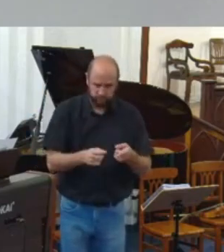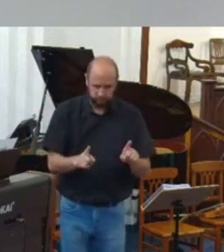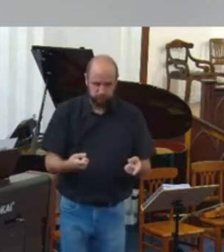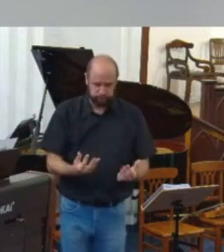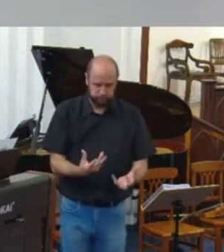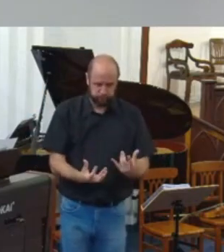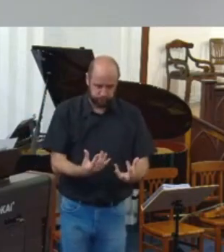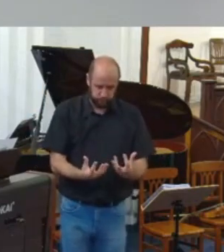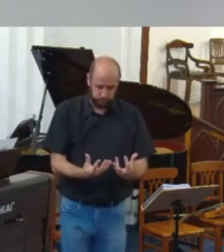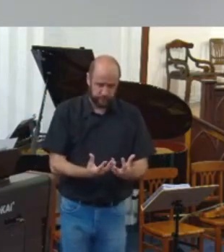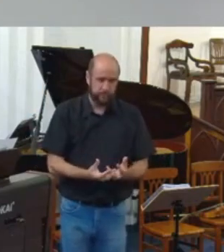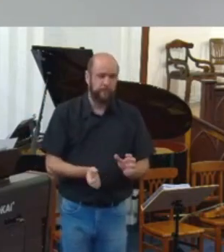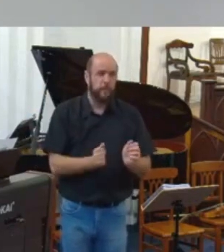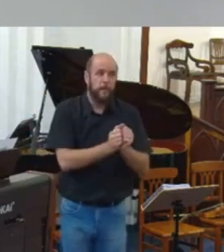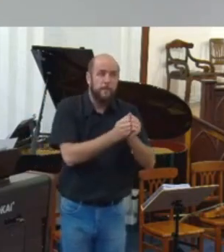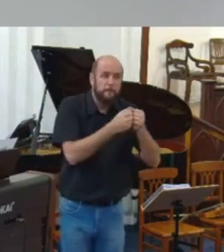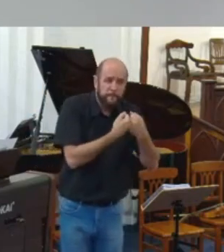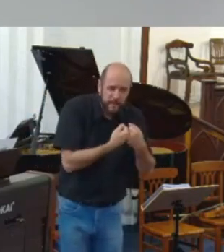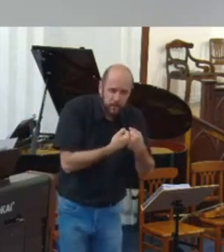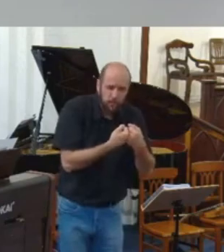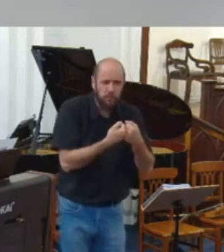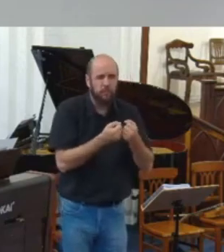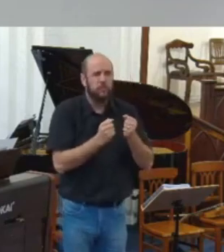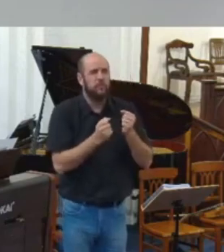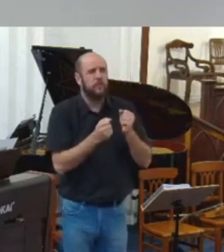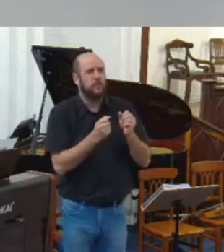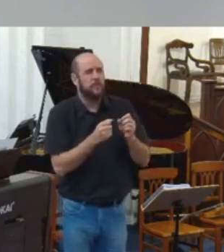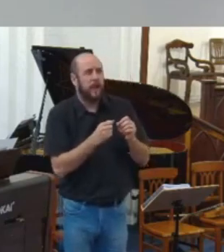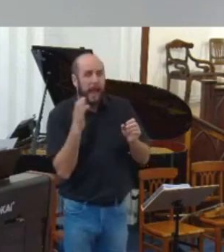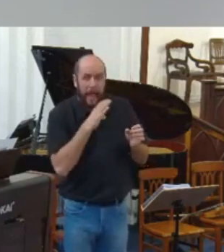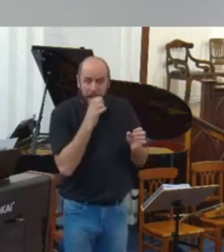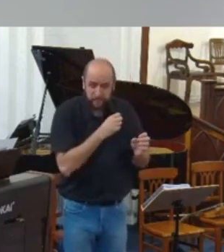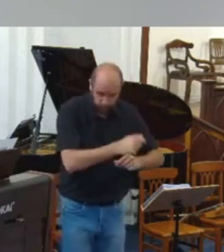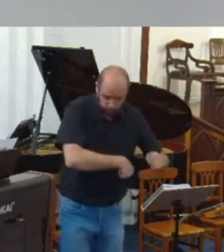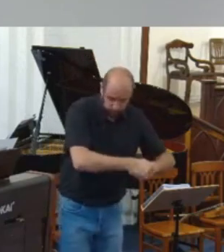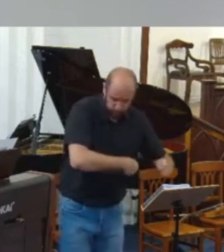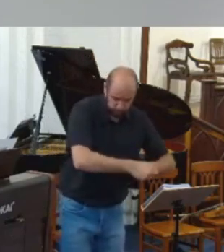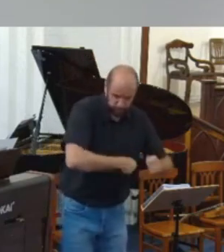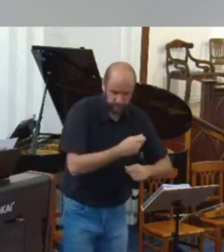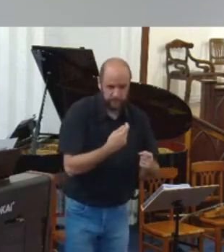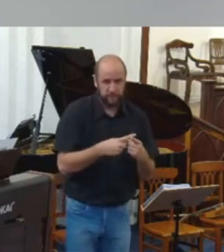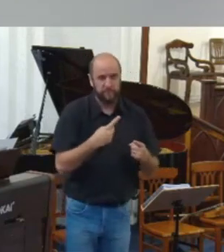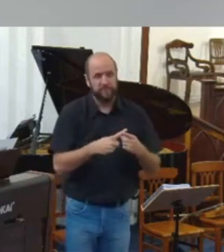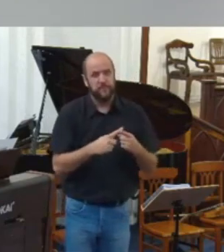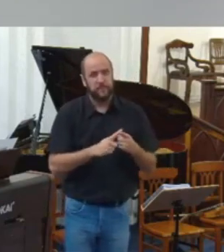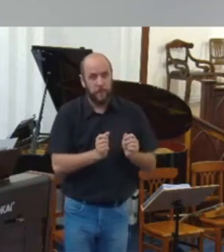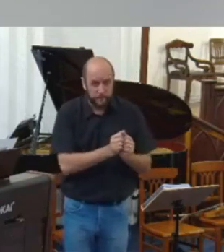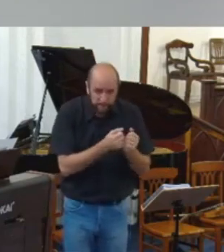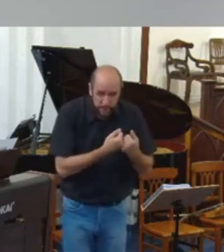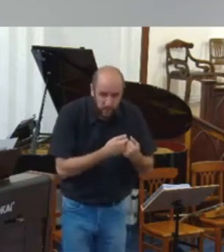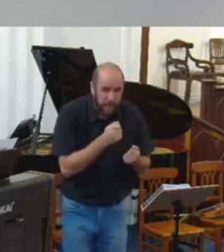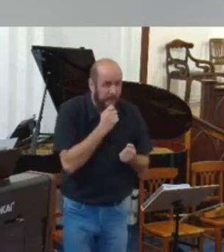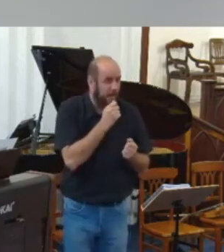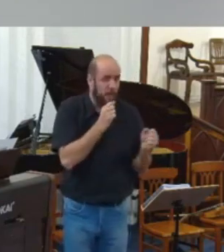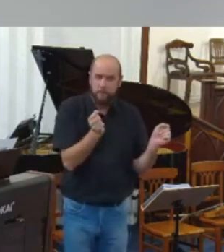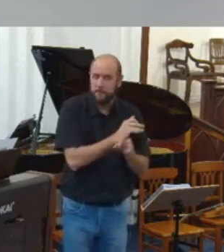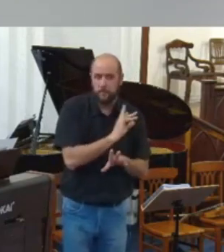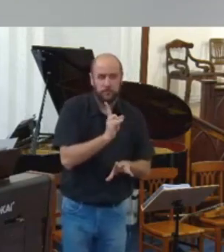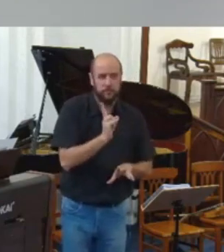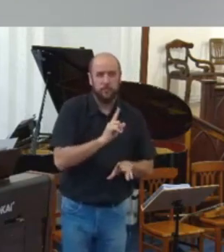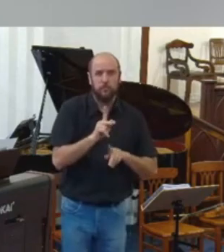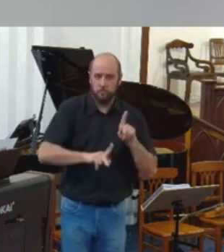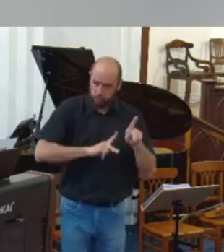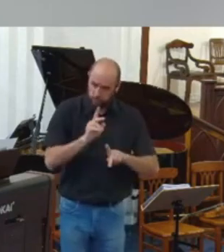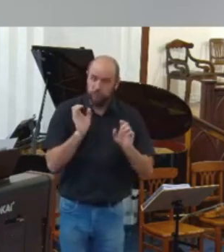assada, com pães feitos muito rápidos, porque eles tinham que, enquanto o pão ainda nem estava bem pronto, eles já